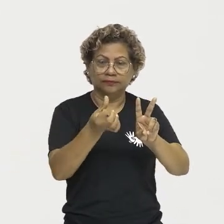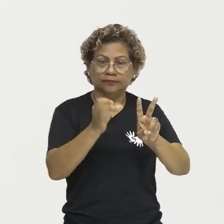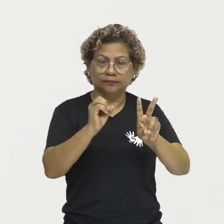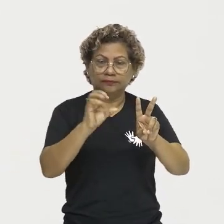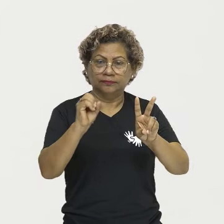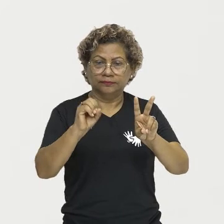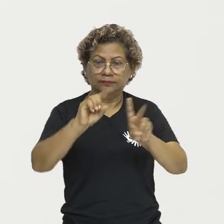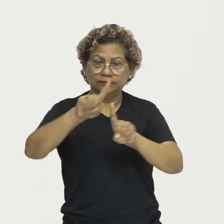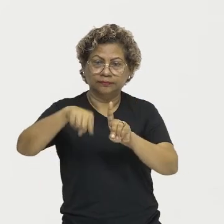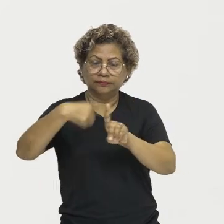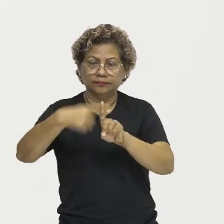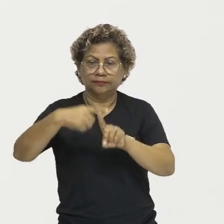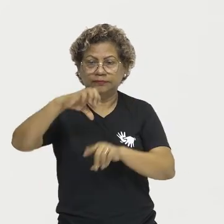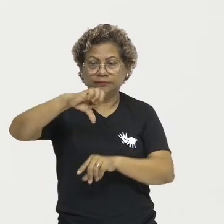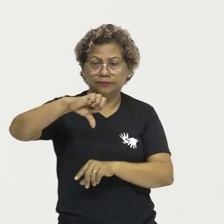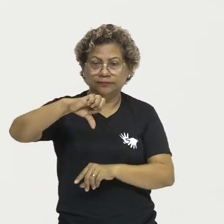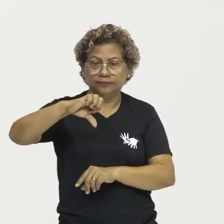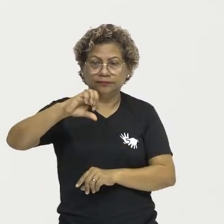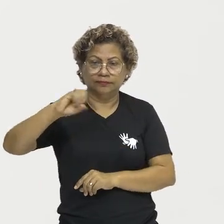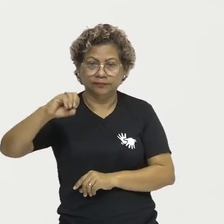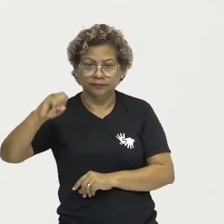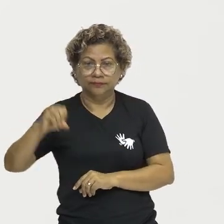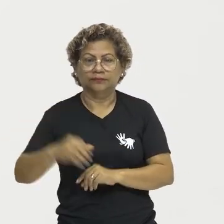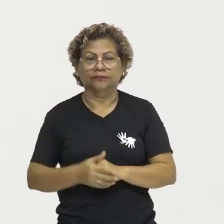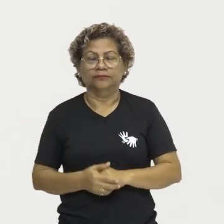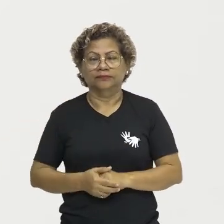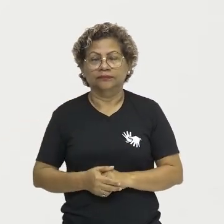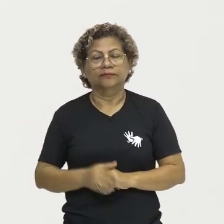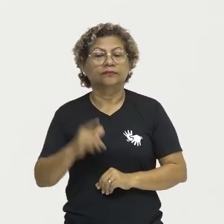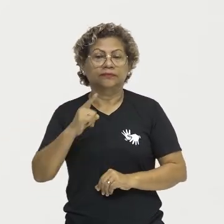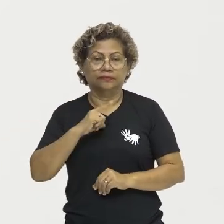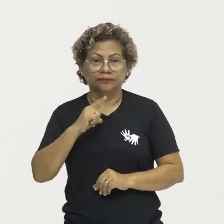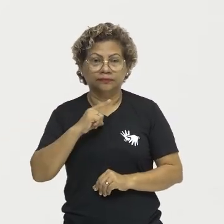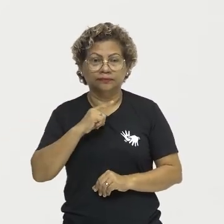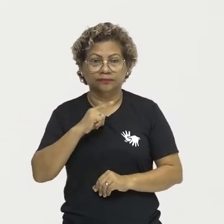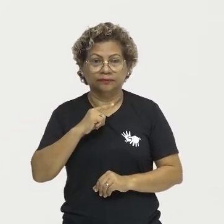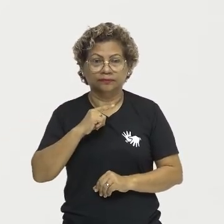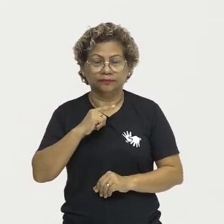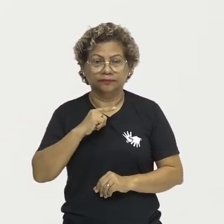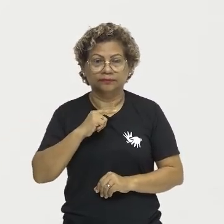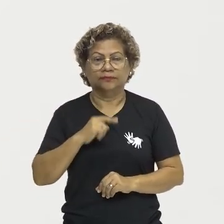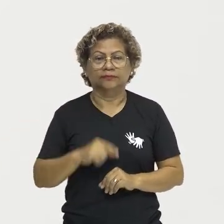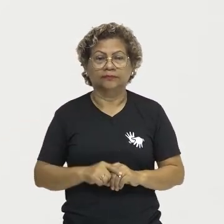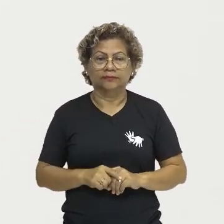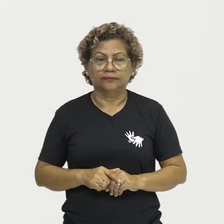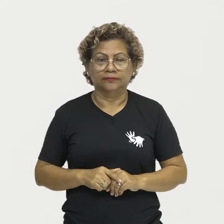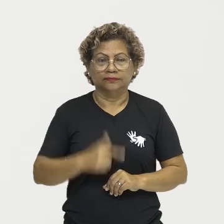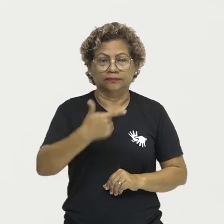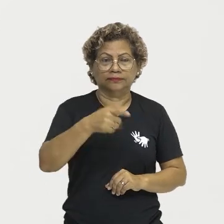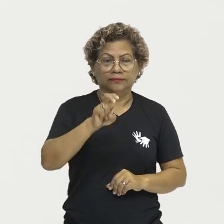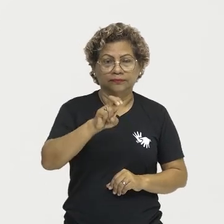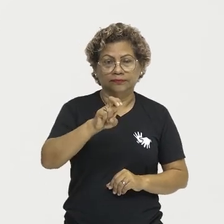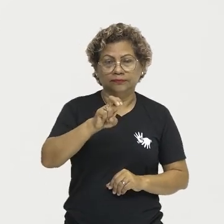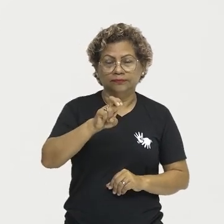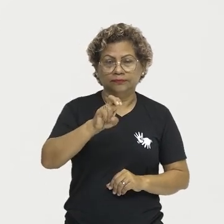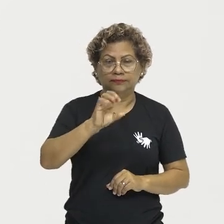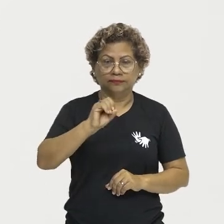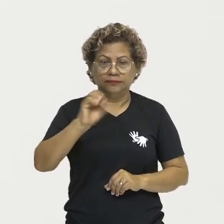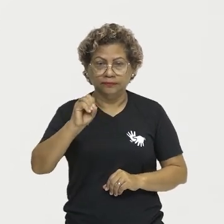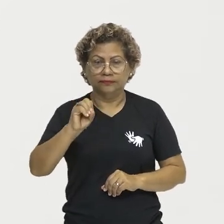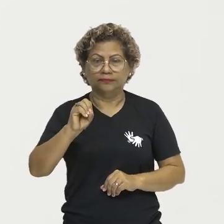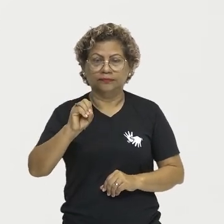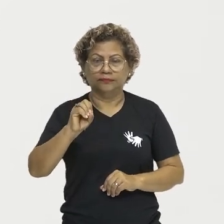é 2.500. E aí, quando eu tiro a raiz quadrada, a força resultante agora, neste caso, deu 50